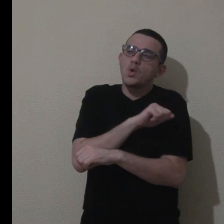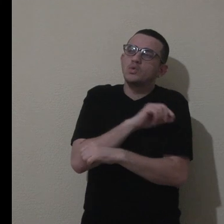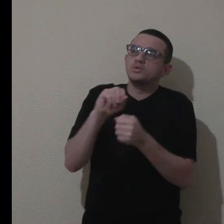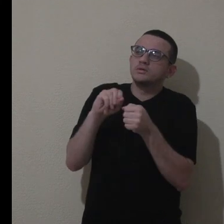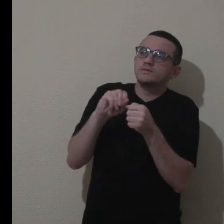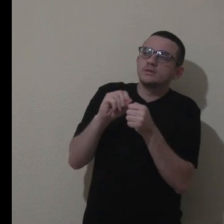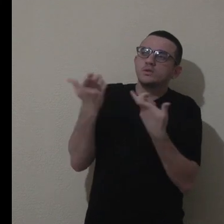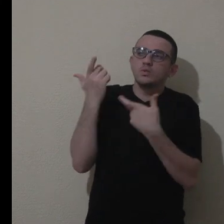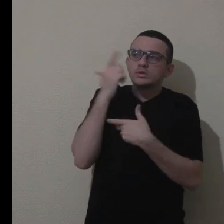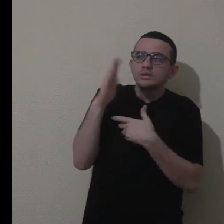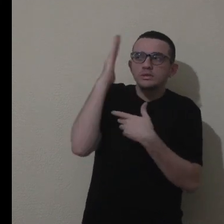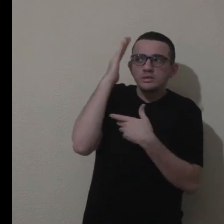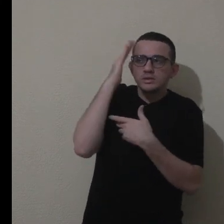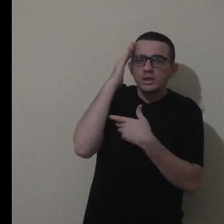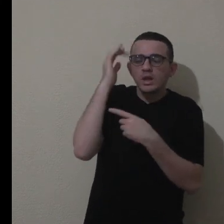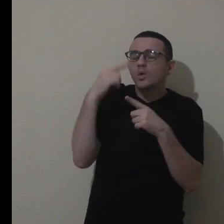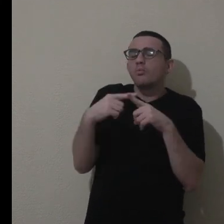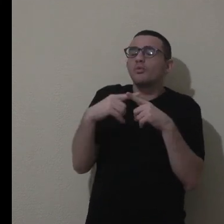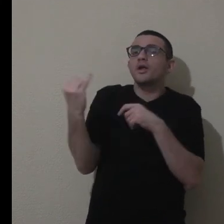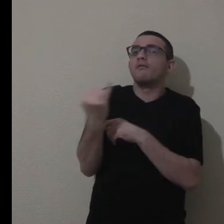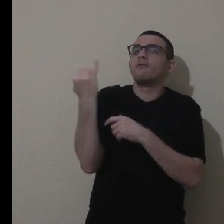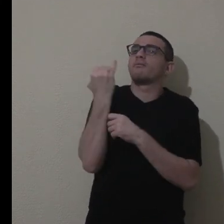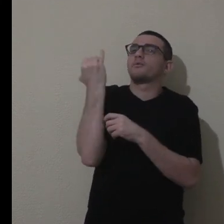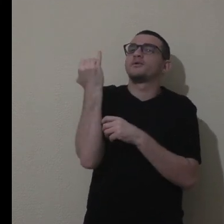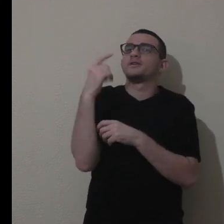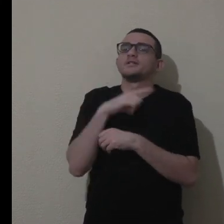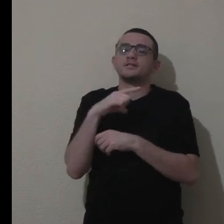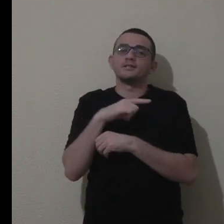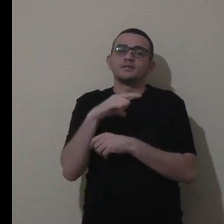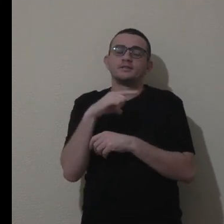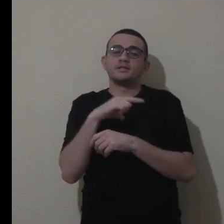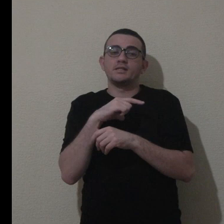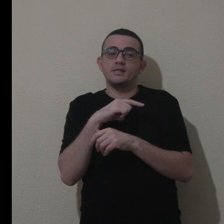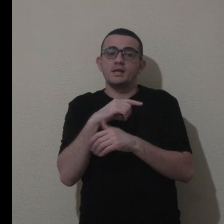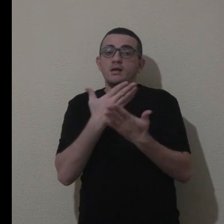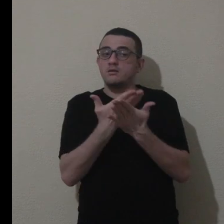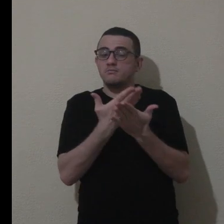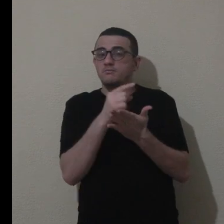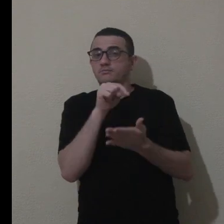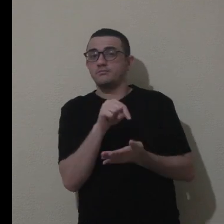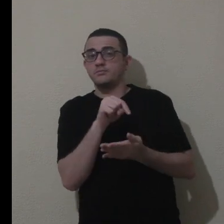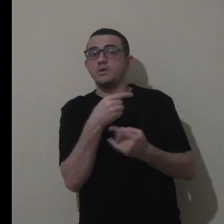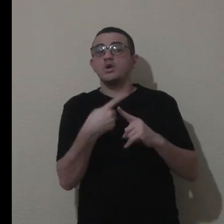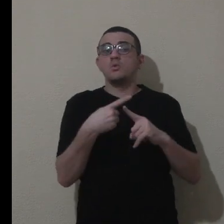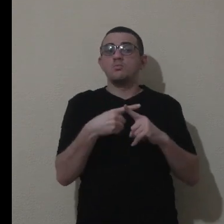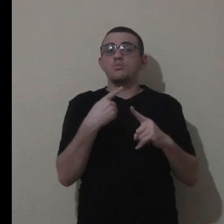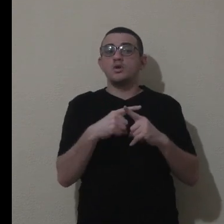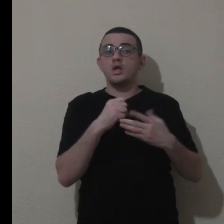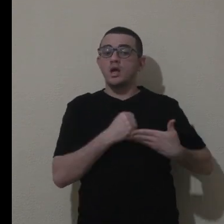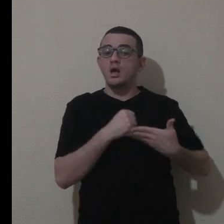né, estão tendo esse entendimento de por que é importante ter essa disciplina, no sentido de